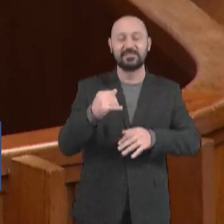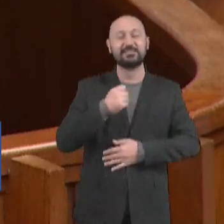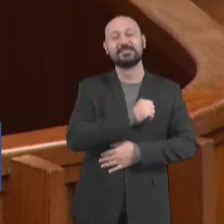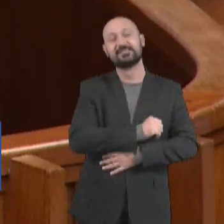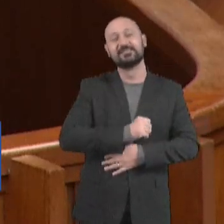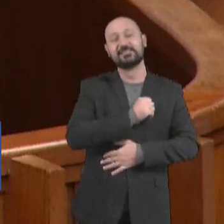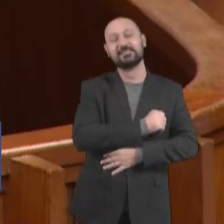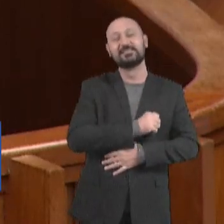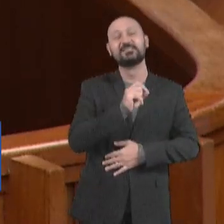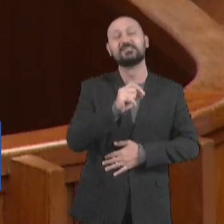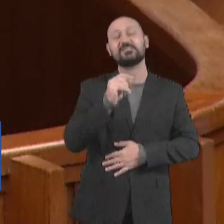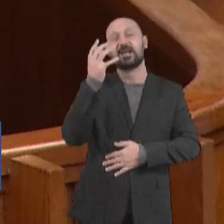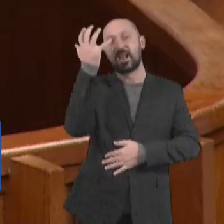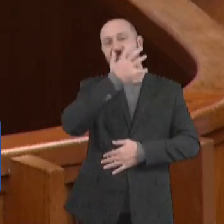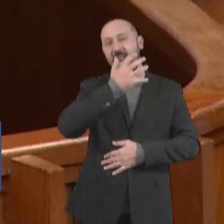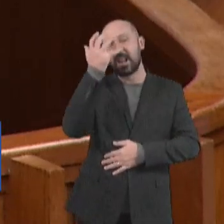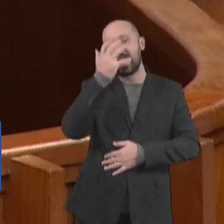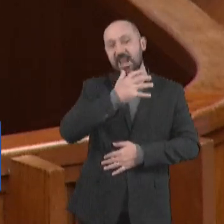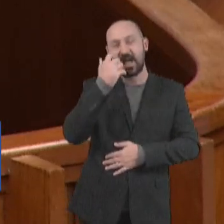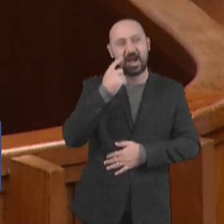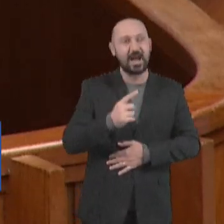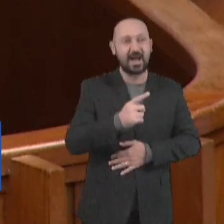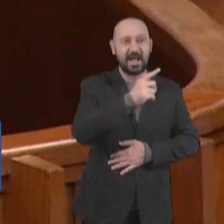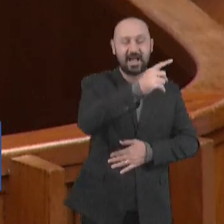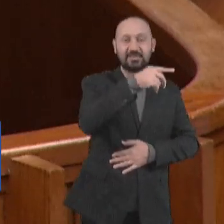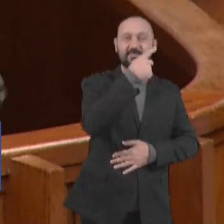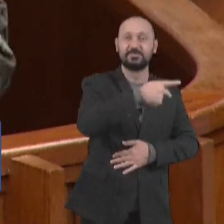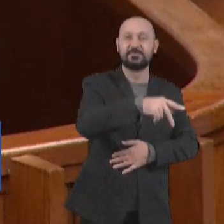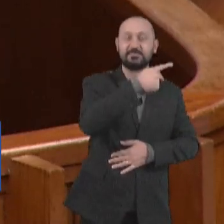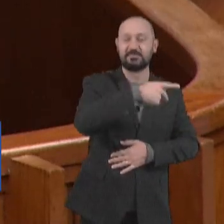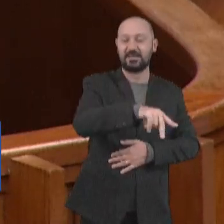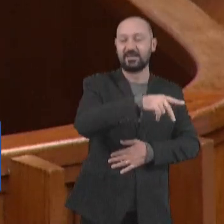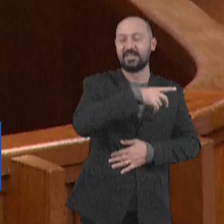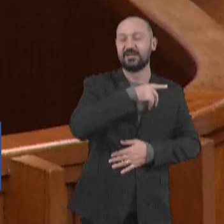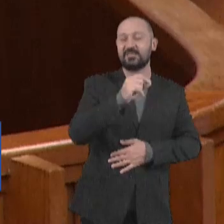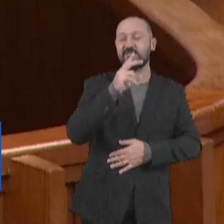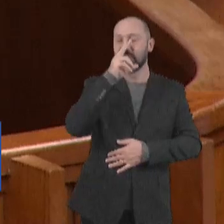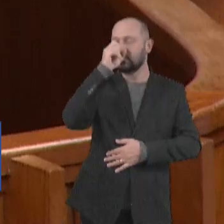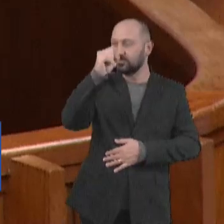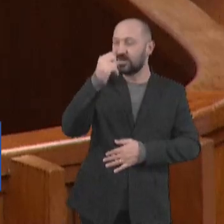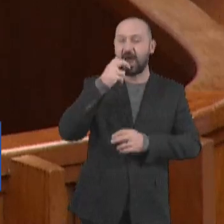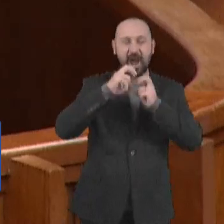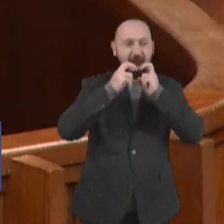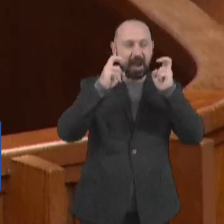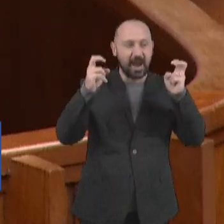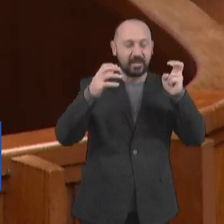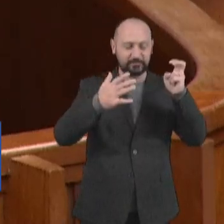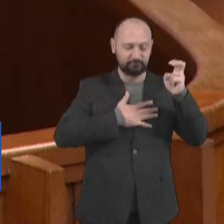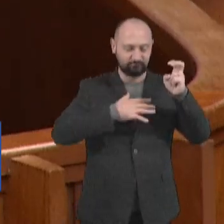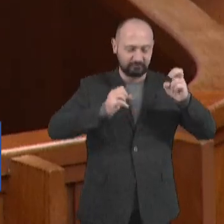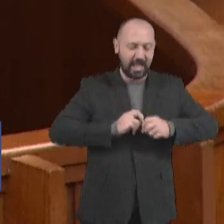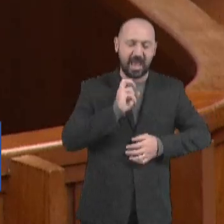saudade das coisas lindas lá do Paraguai. Do forte peito um gemido sai, a alma